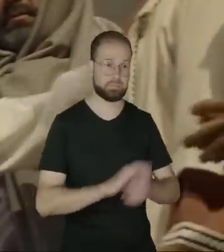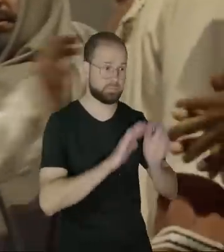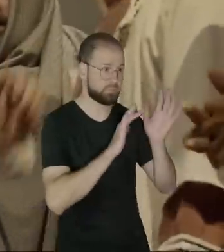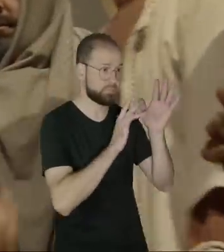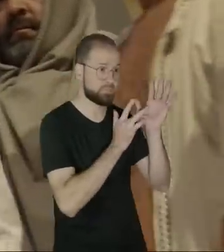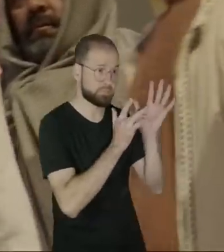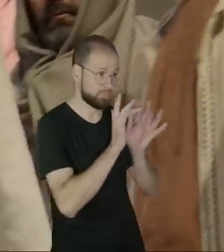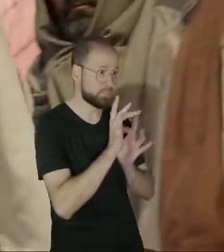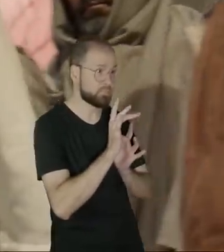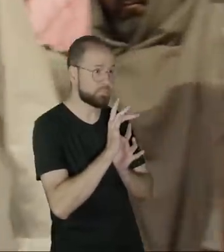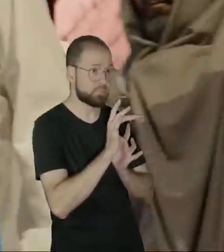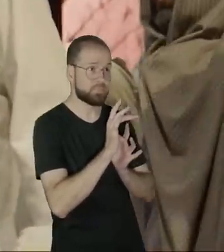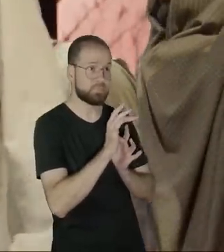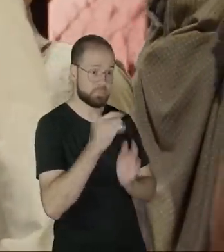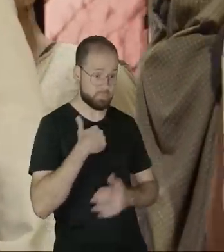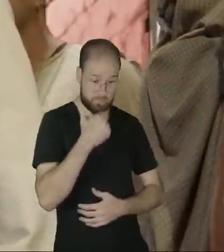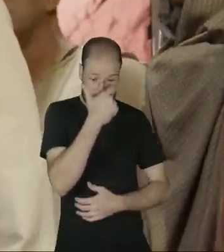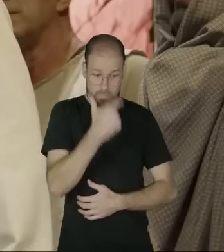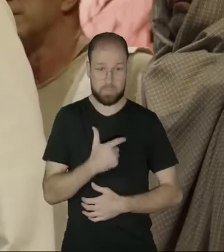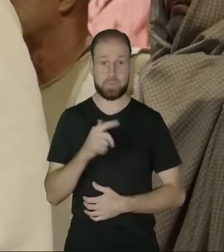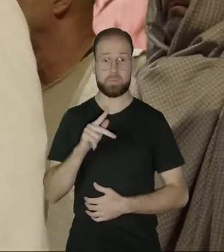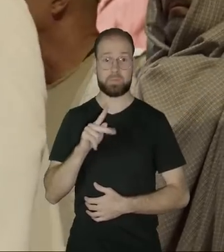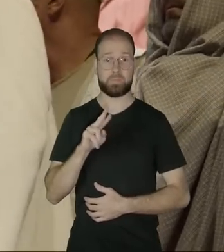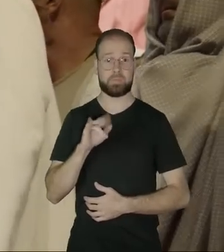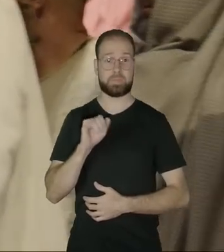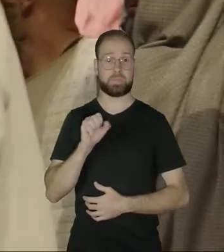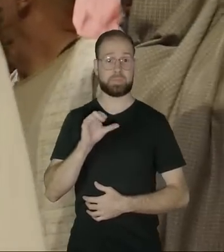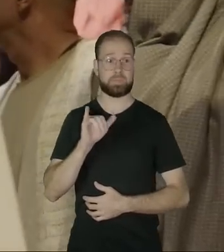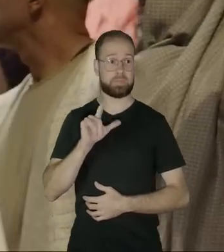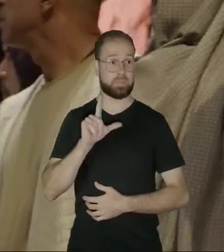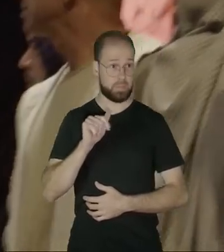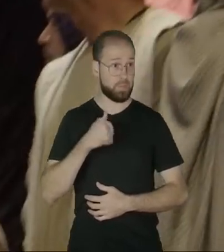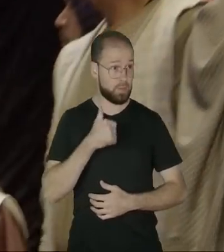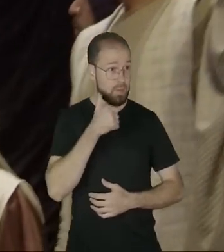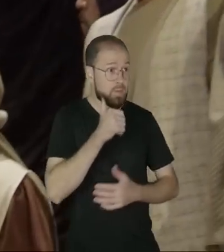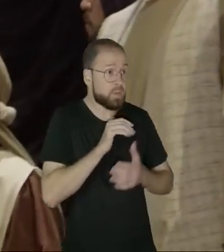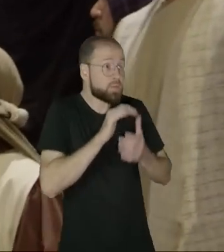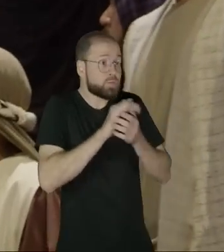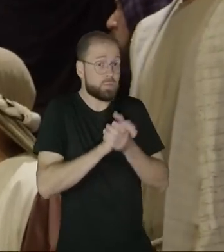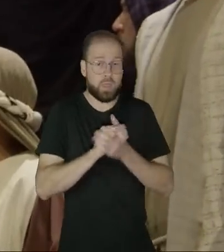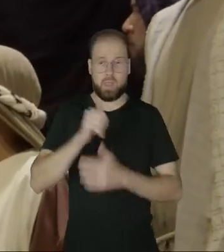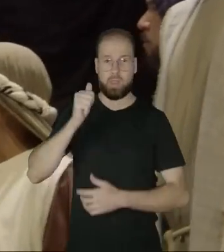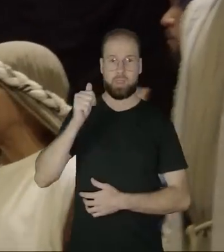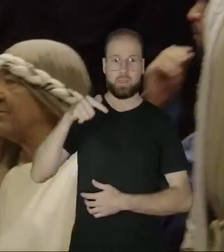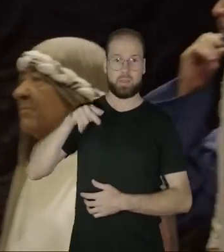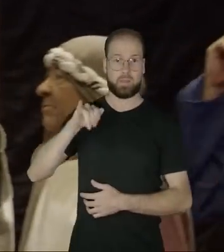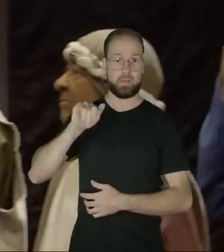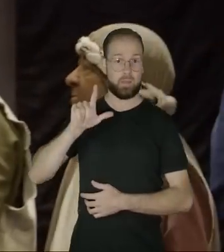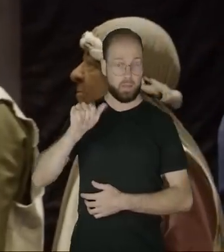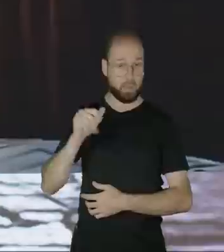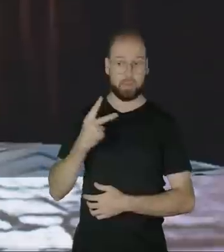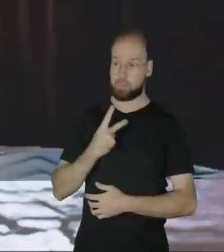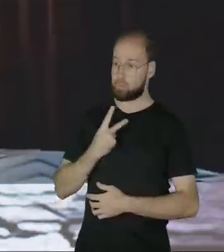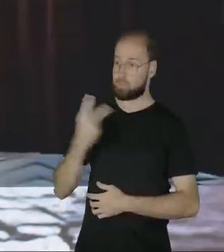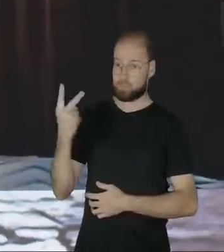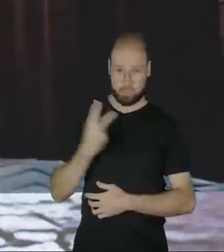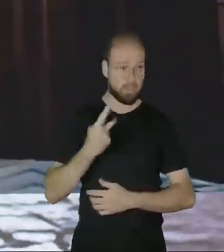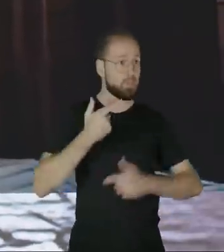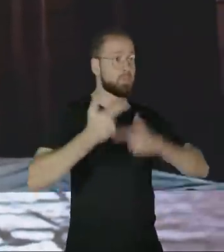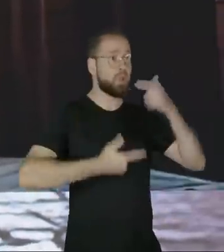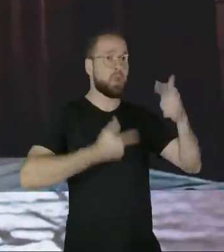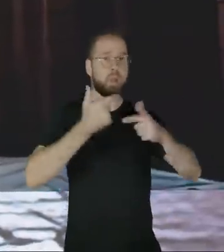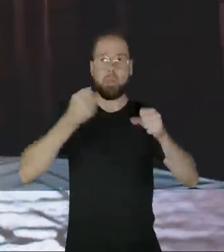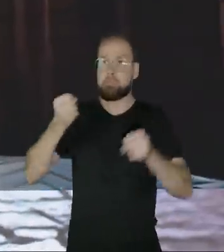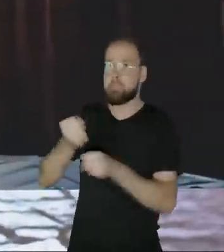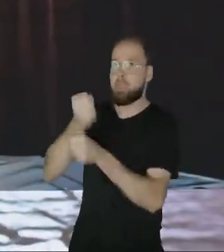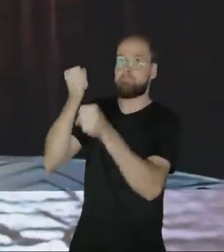Jesus. Sou Priscila, esposa de Áquila. Eu e meu marido somos construtores de